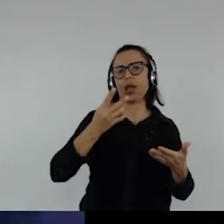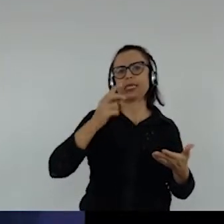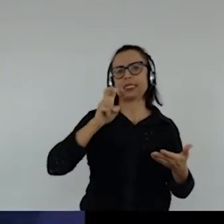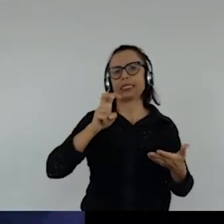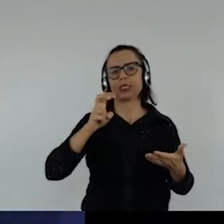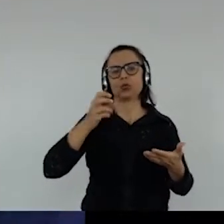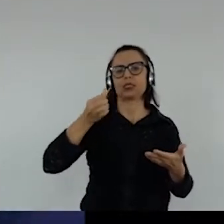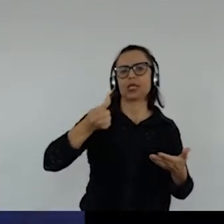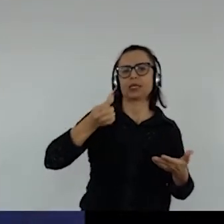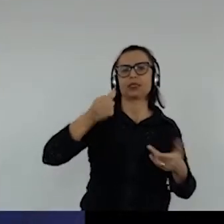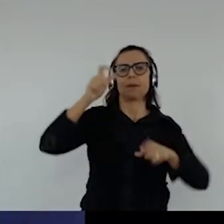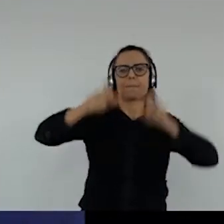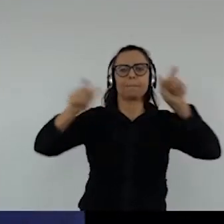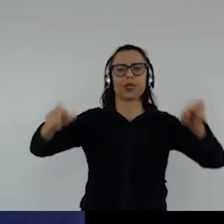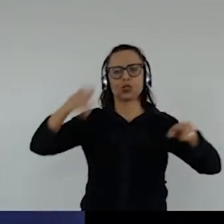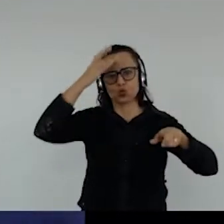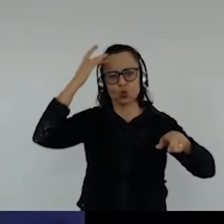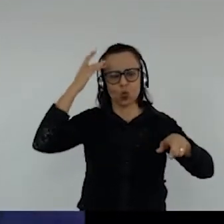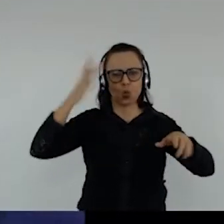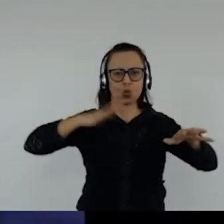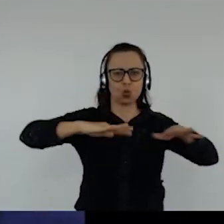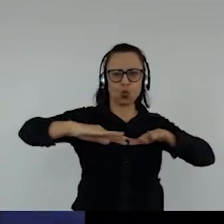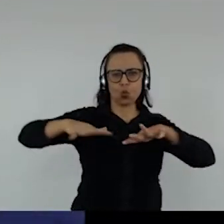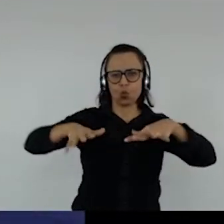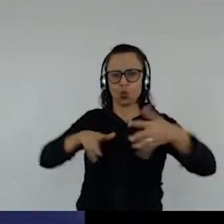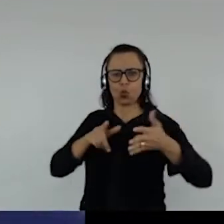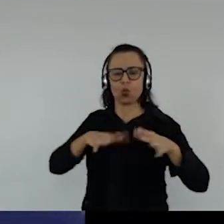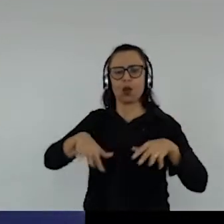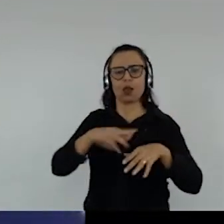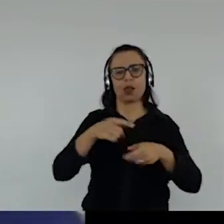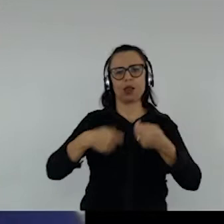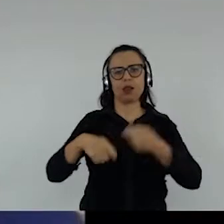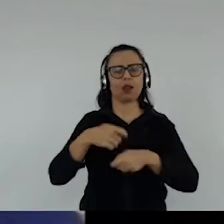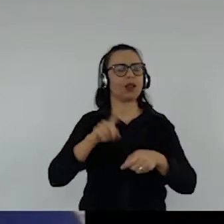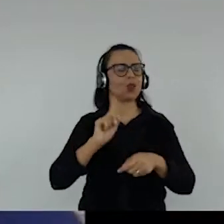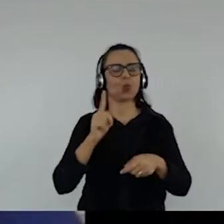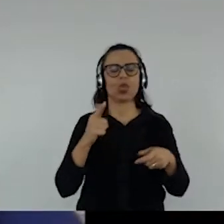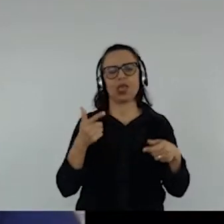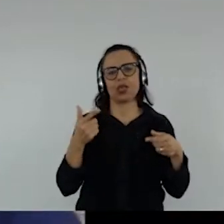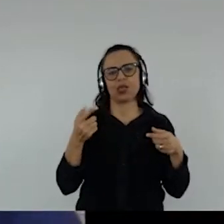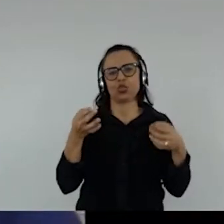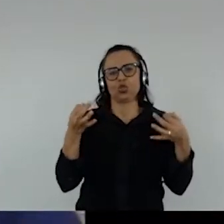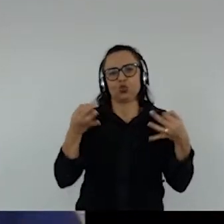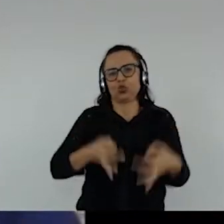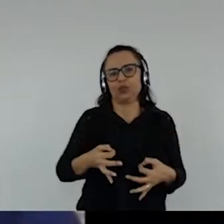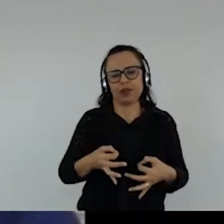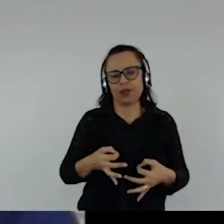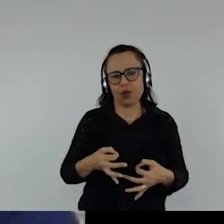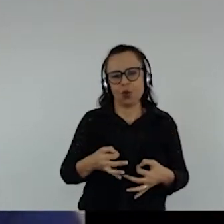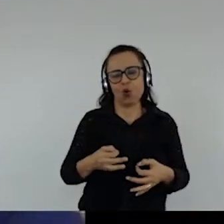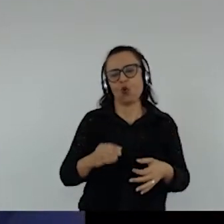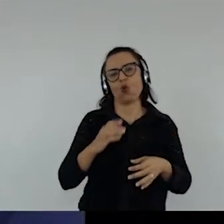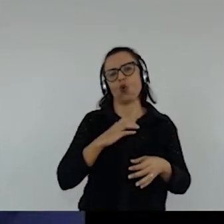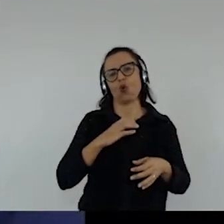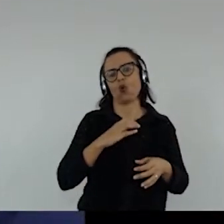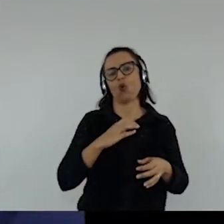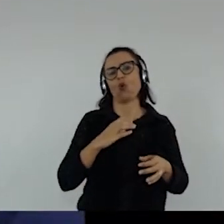quanto os participantes do negócio jurídico. Não se justifica um Código